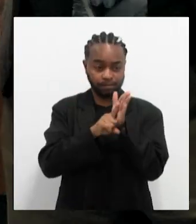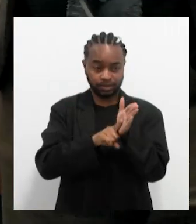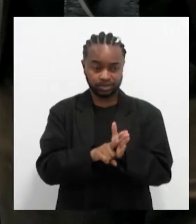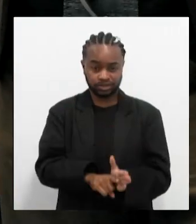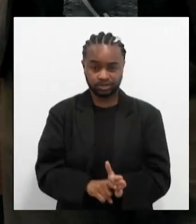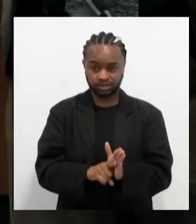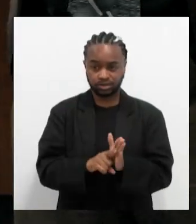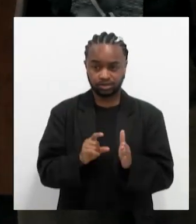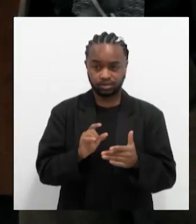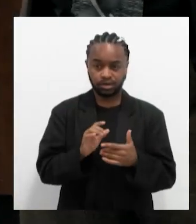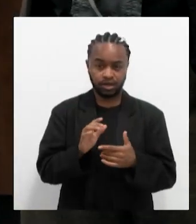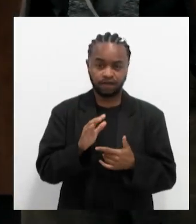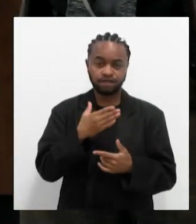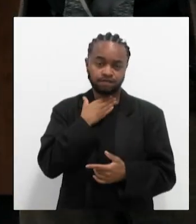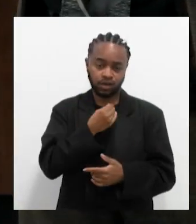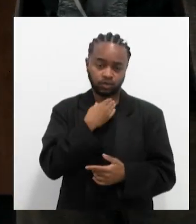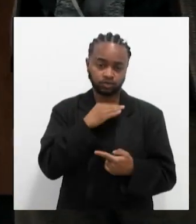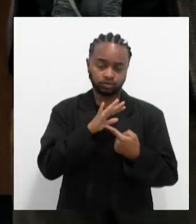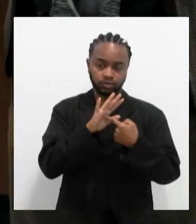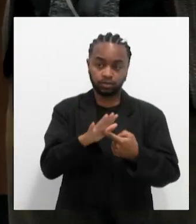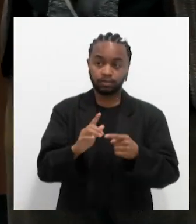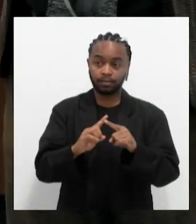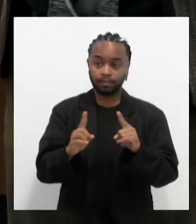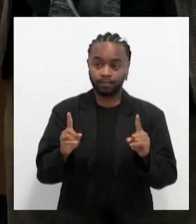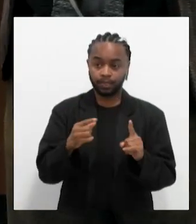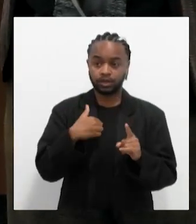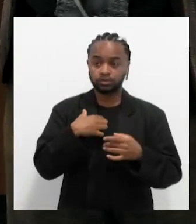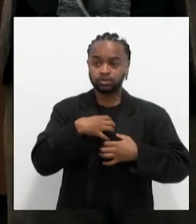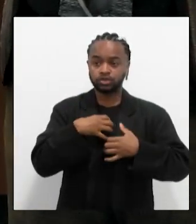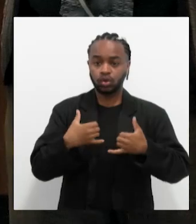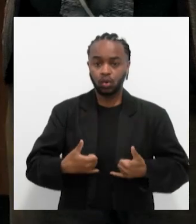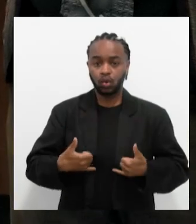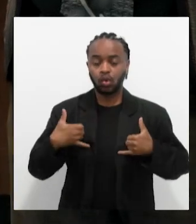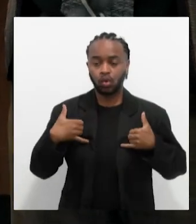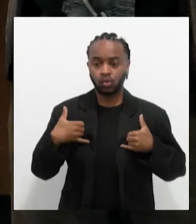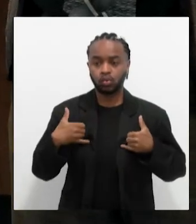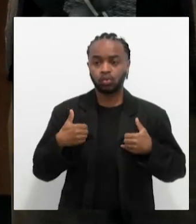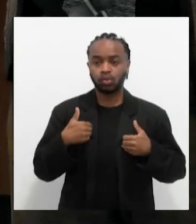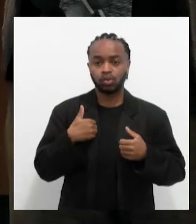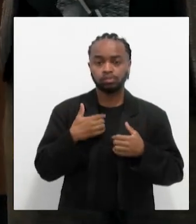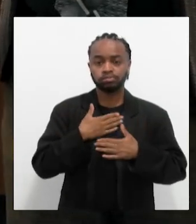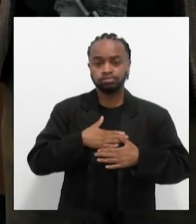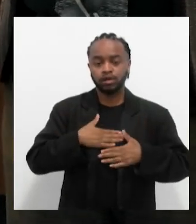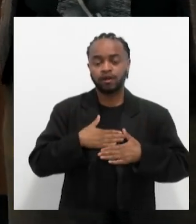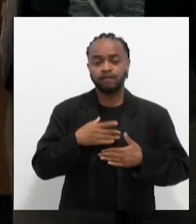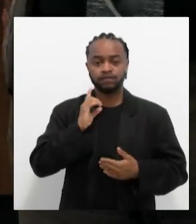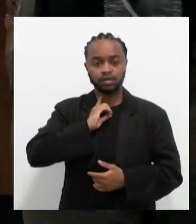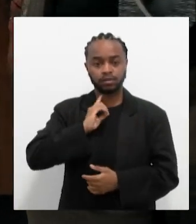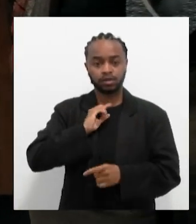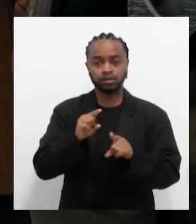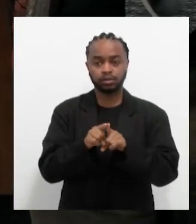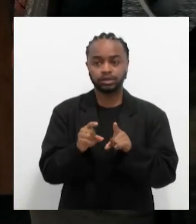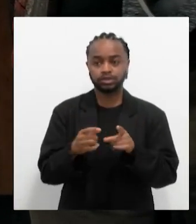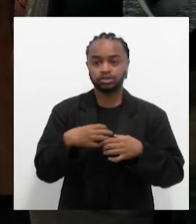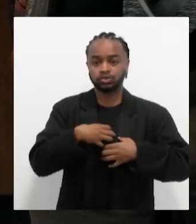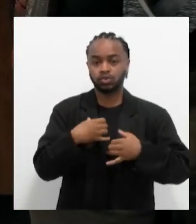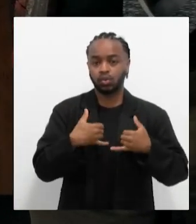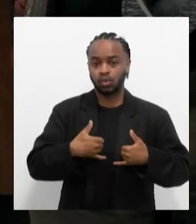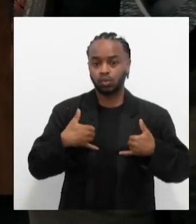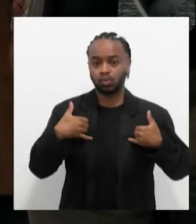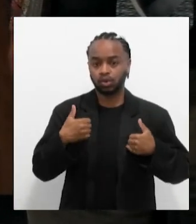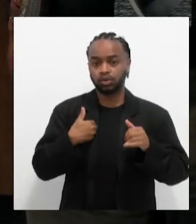aí são fajutas. Mas eu tenho muito orgulho de ser rubro-negra e estou muito orgulhosa de ser a deputada